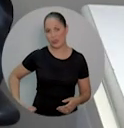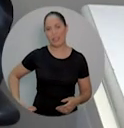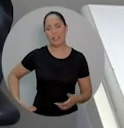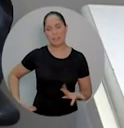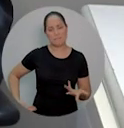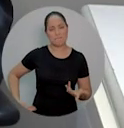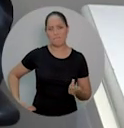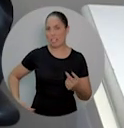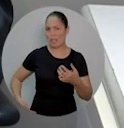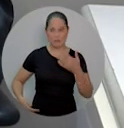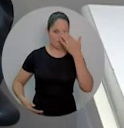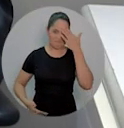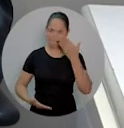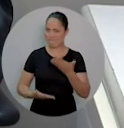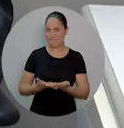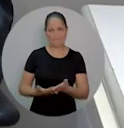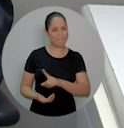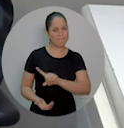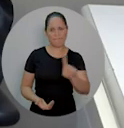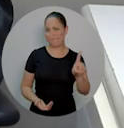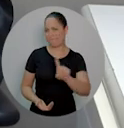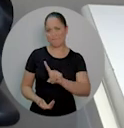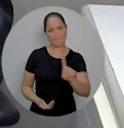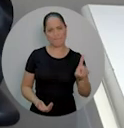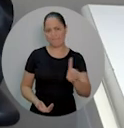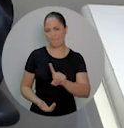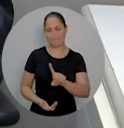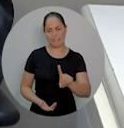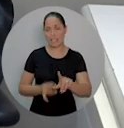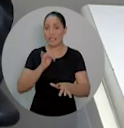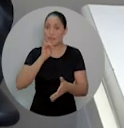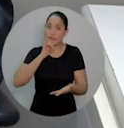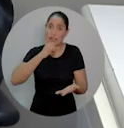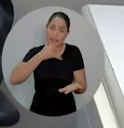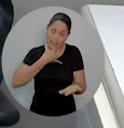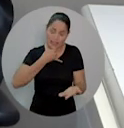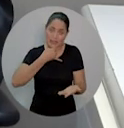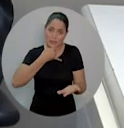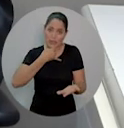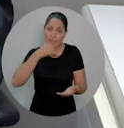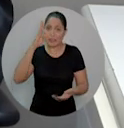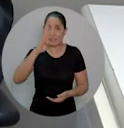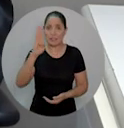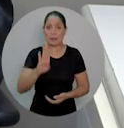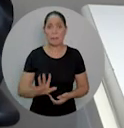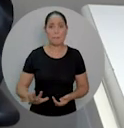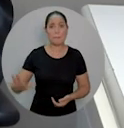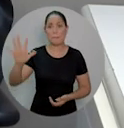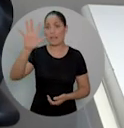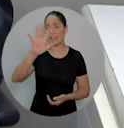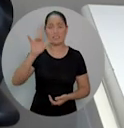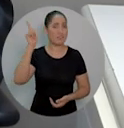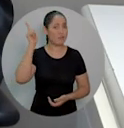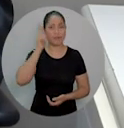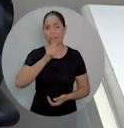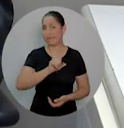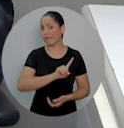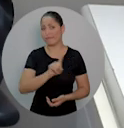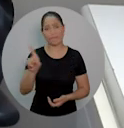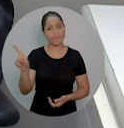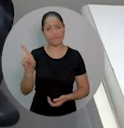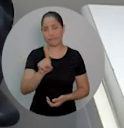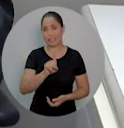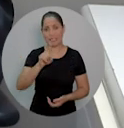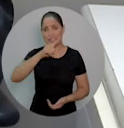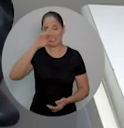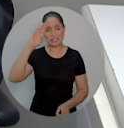do governo me levam a pensar que não. Infelizmente, o Brasil não vai cumprir